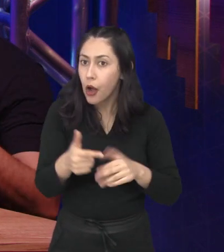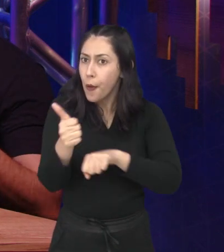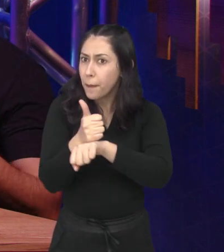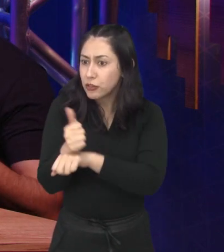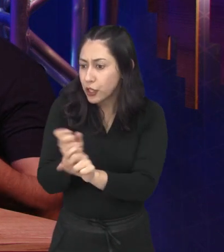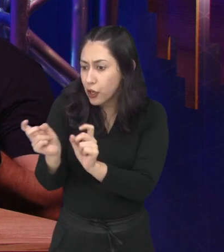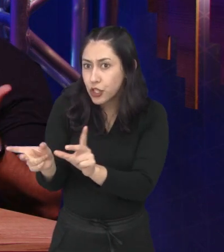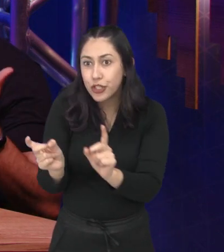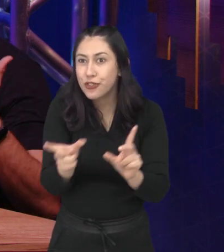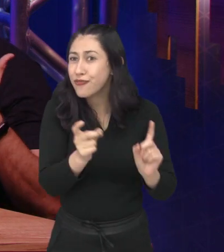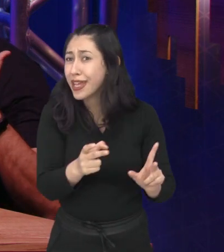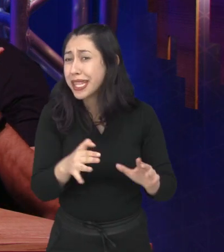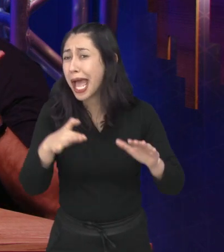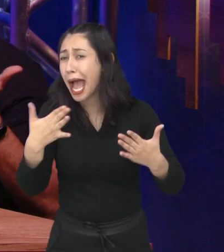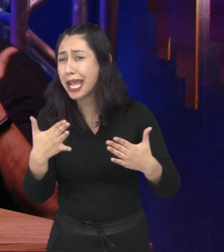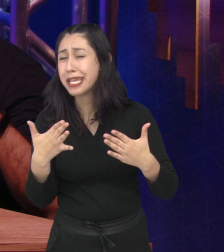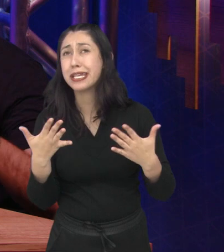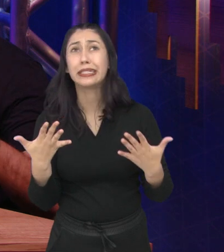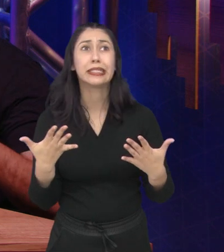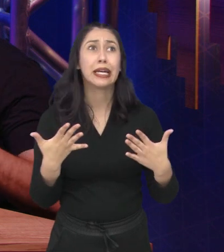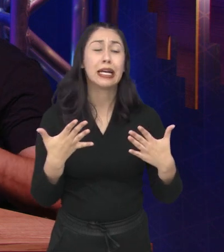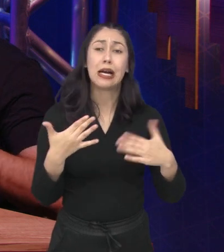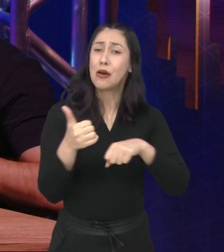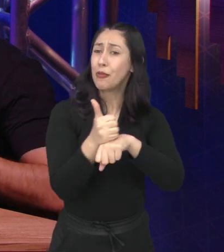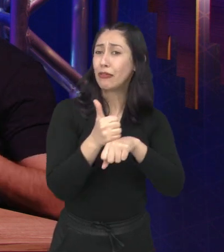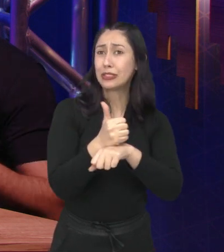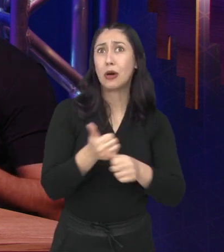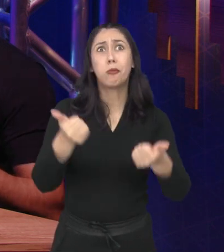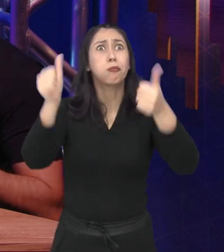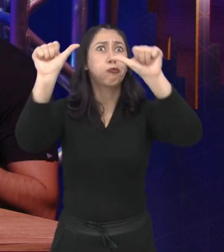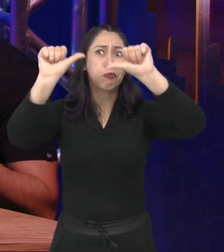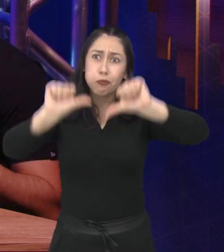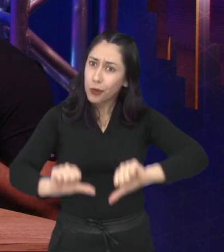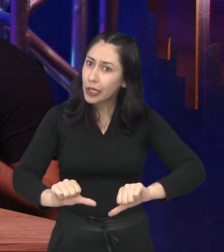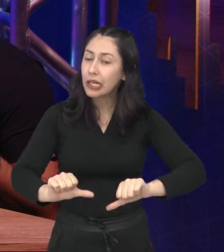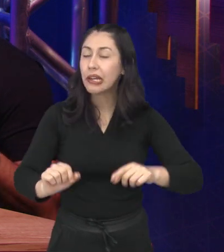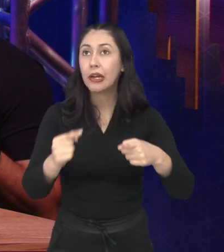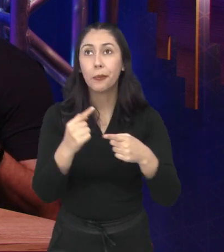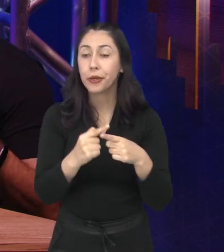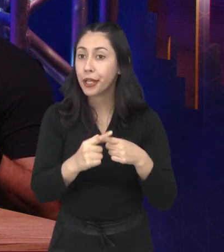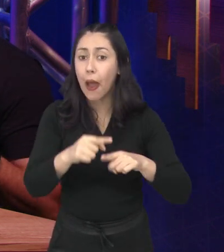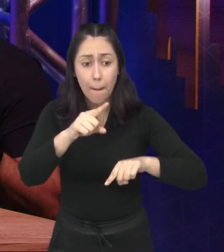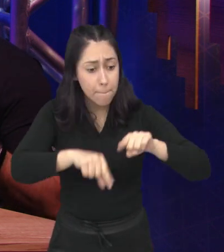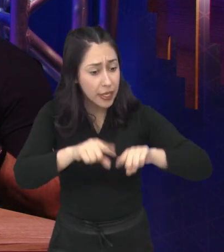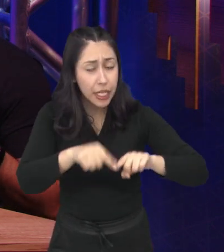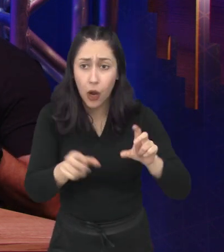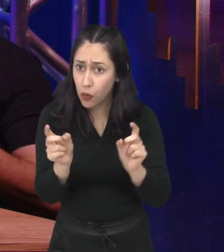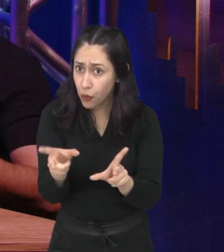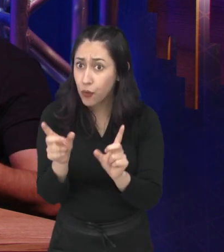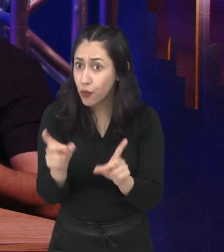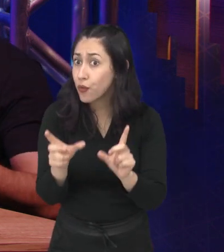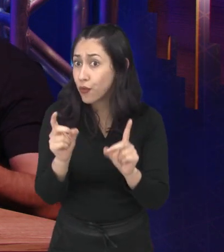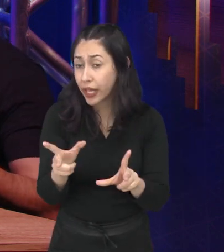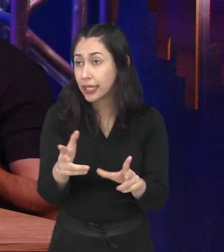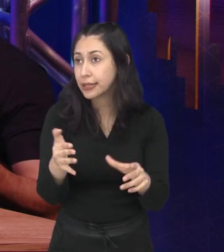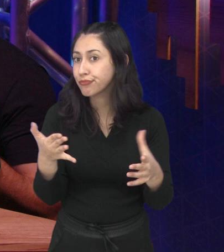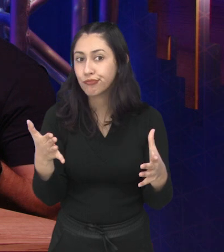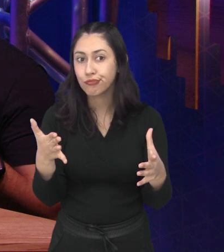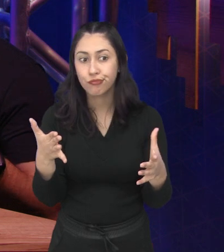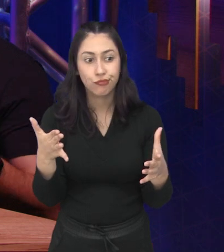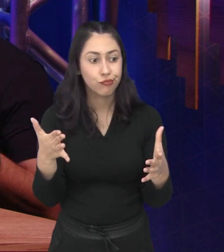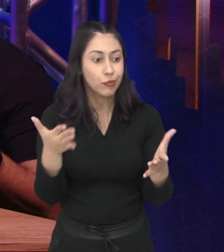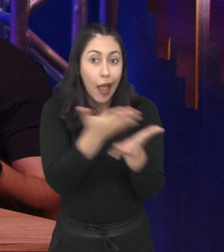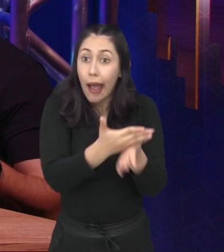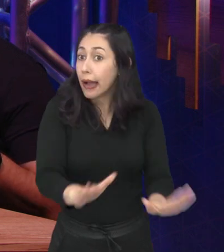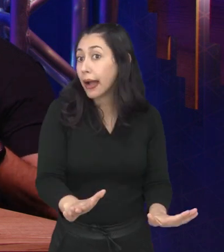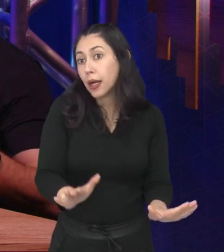era um vendedor, acaba passando por uma crise na carreira, porque o produto que ele vendia